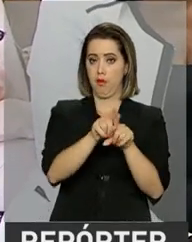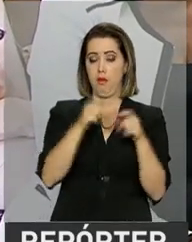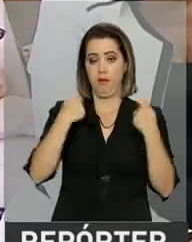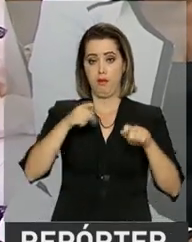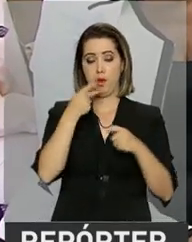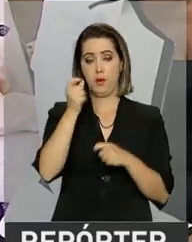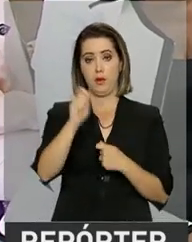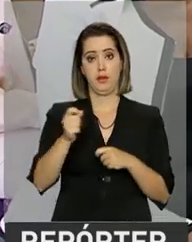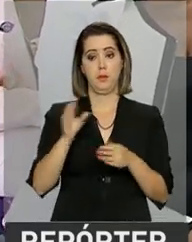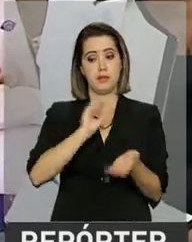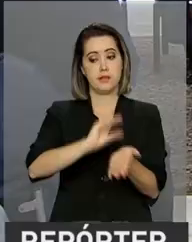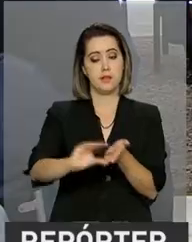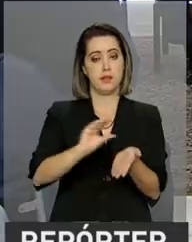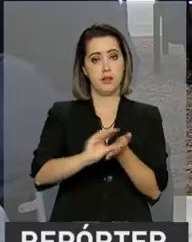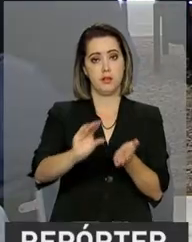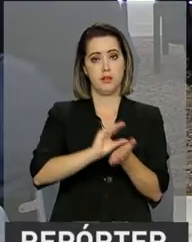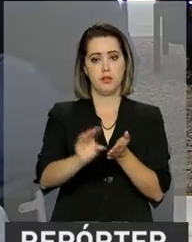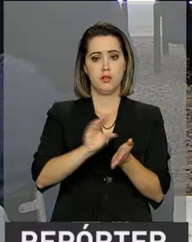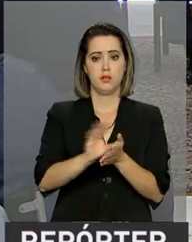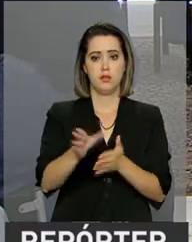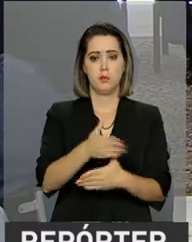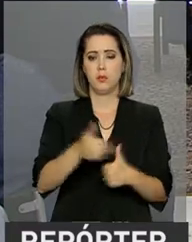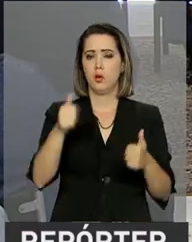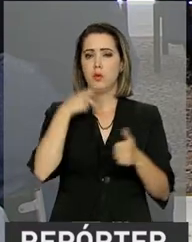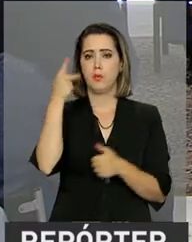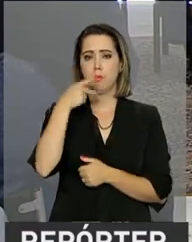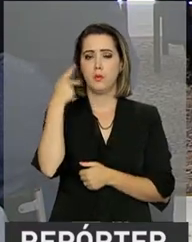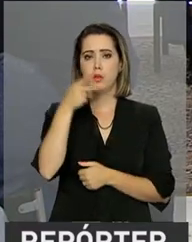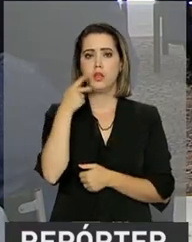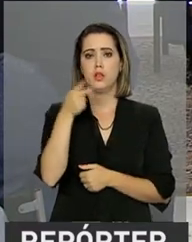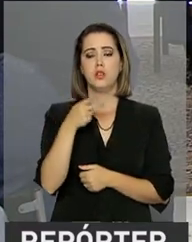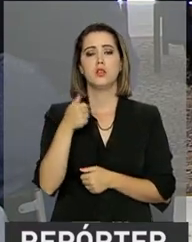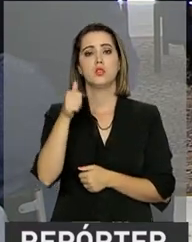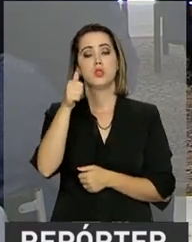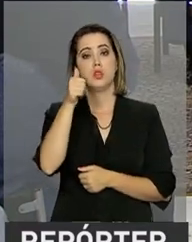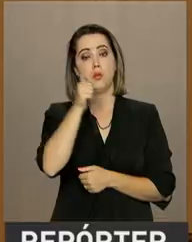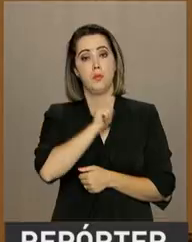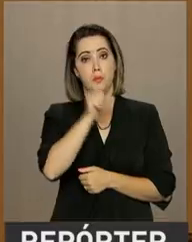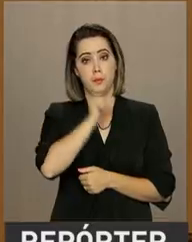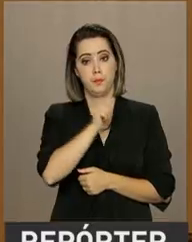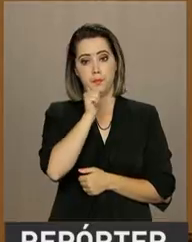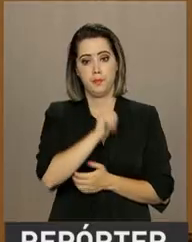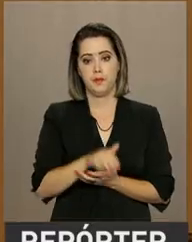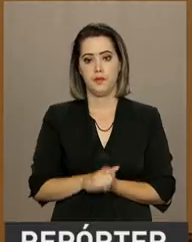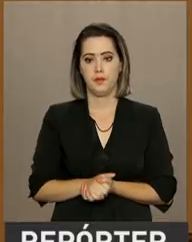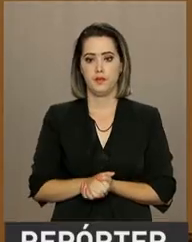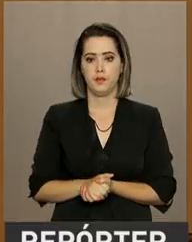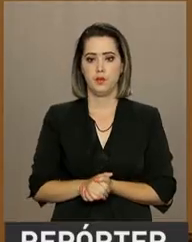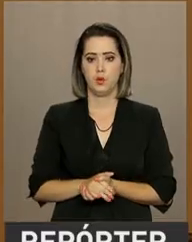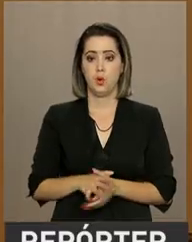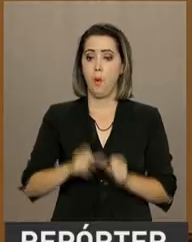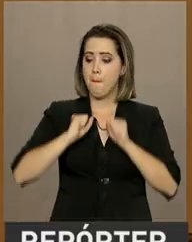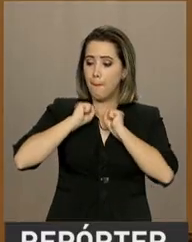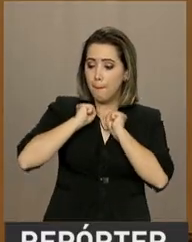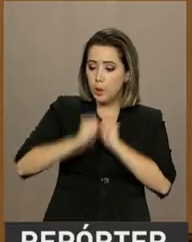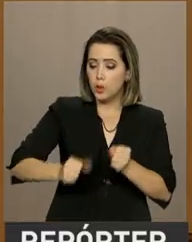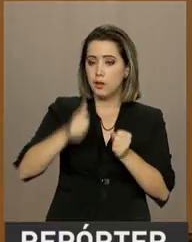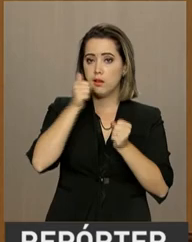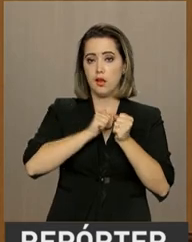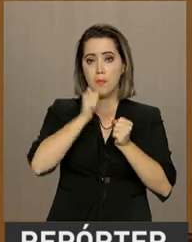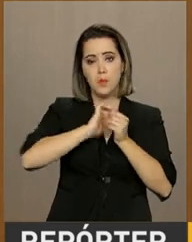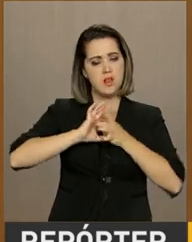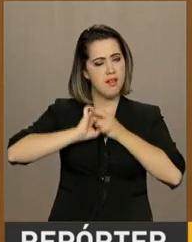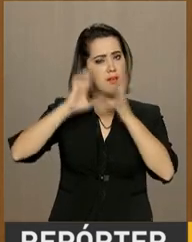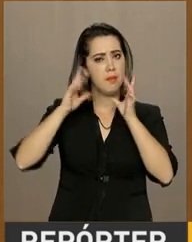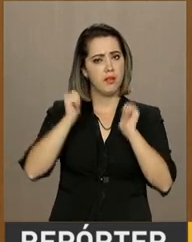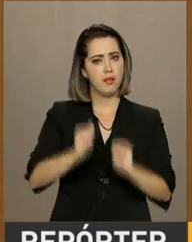dedicar mais investimentos para políticas públicas voltadas para as mulheres. Para o empoderamento das mulheres,